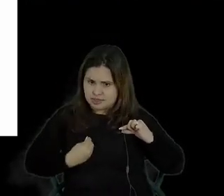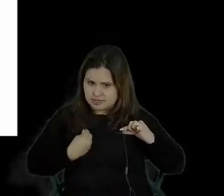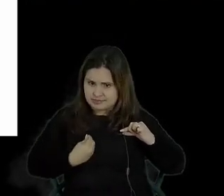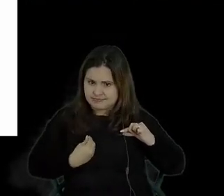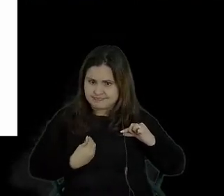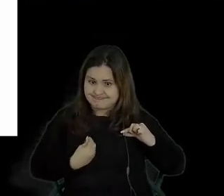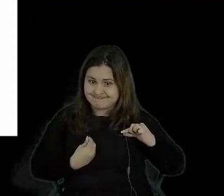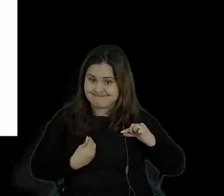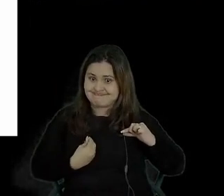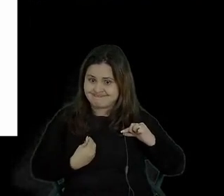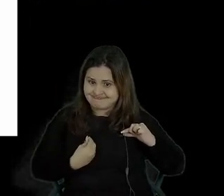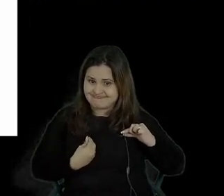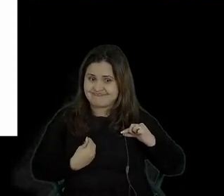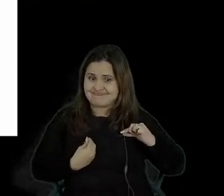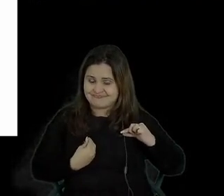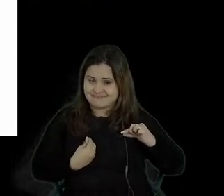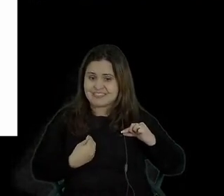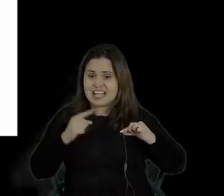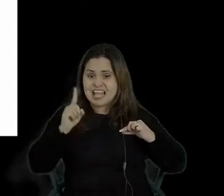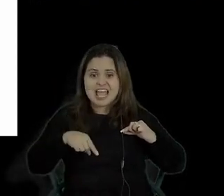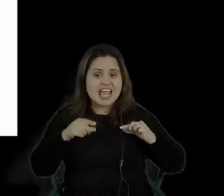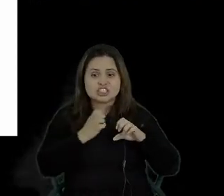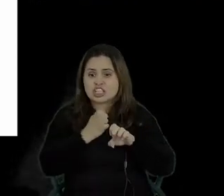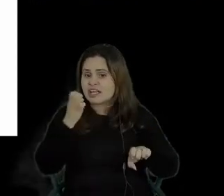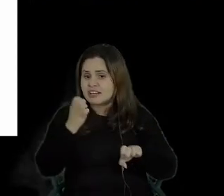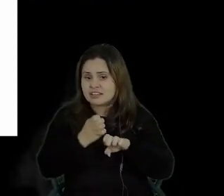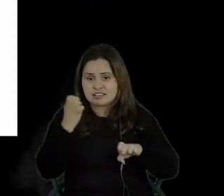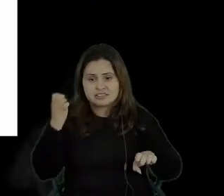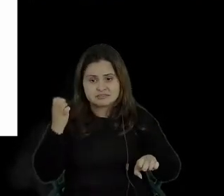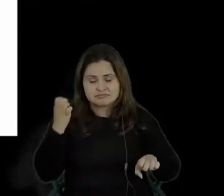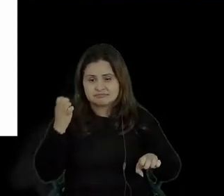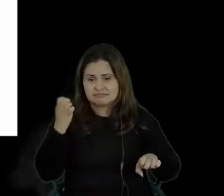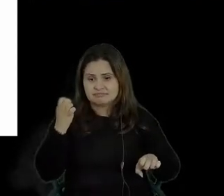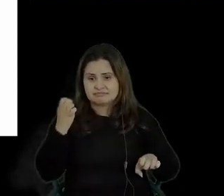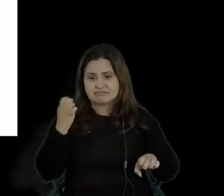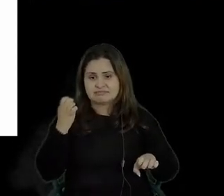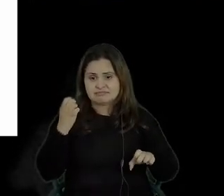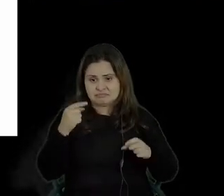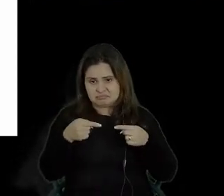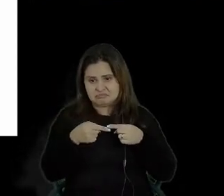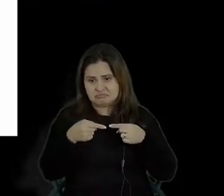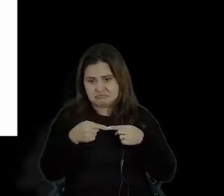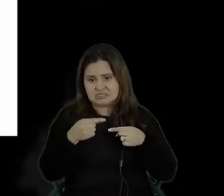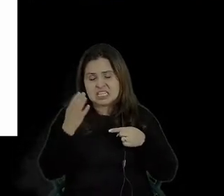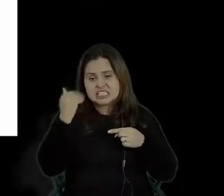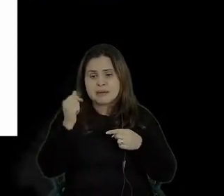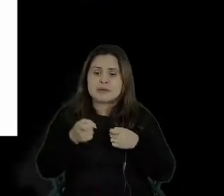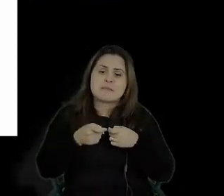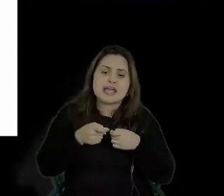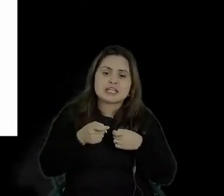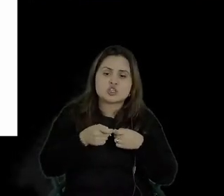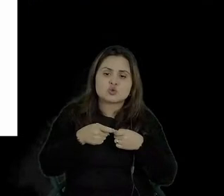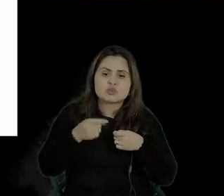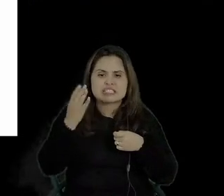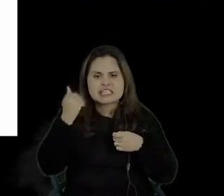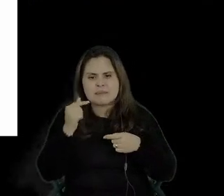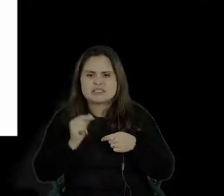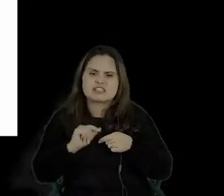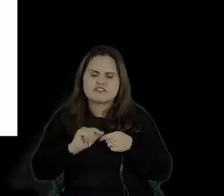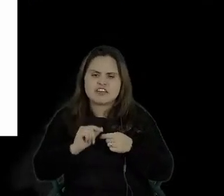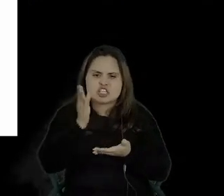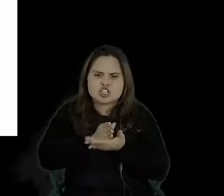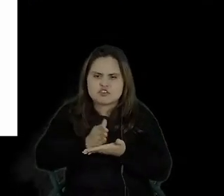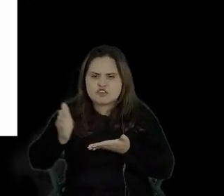é fluidodinâmica, isso é engenharia. Você sabe como que os maiores médicos fazem para saber se o fluxo foi dividido, por exemplo, de